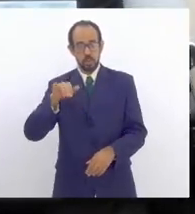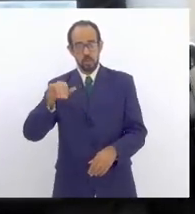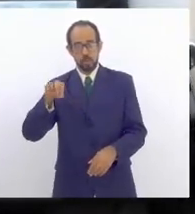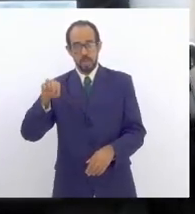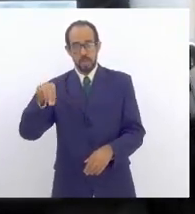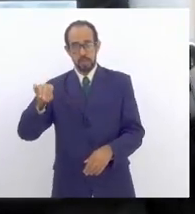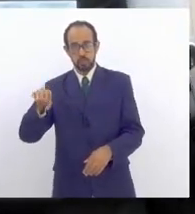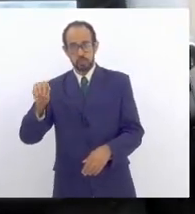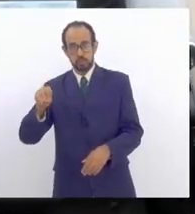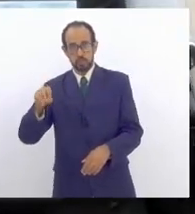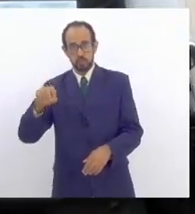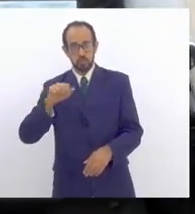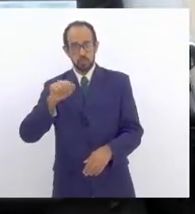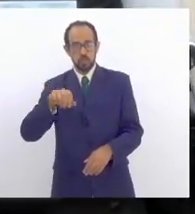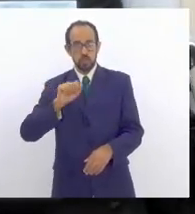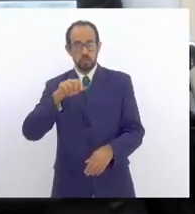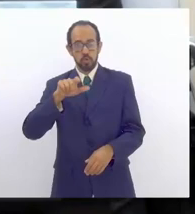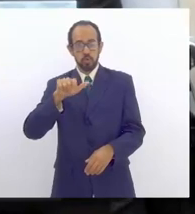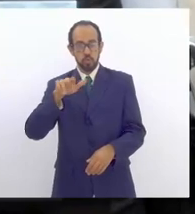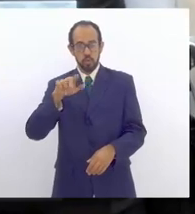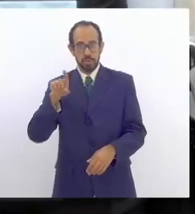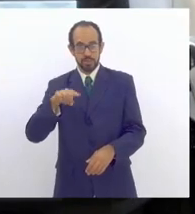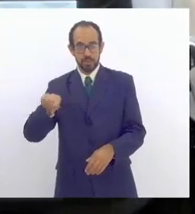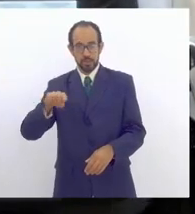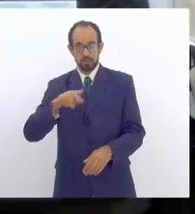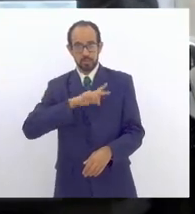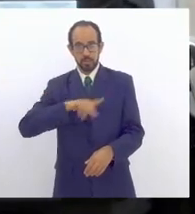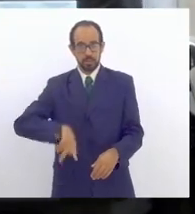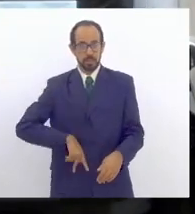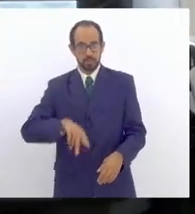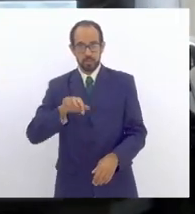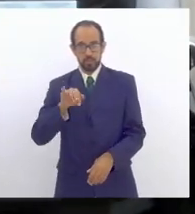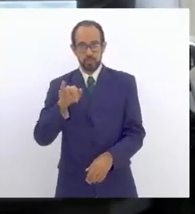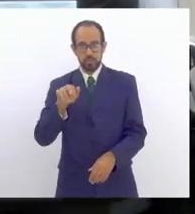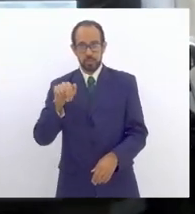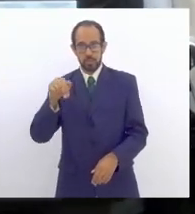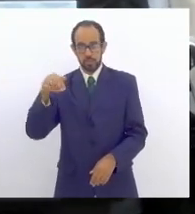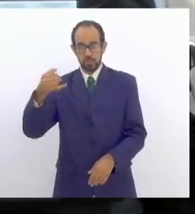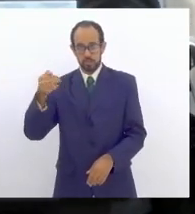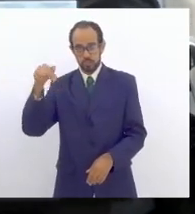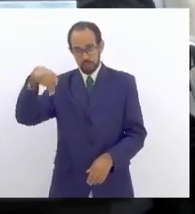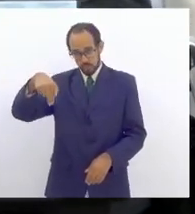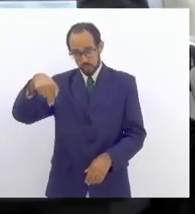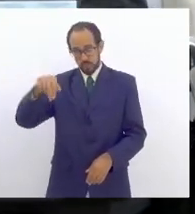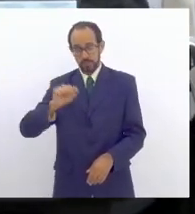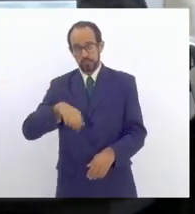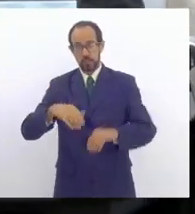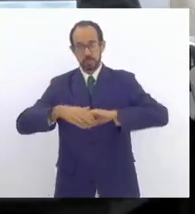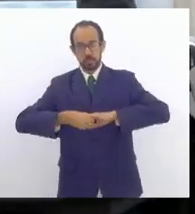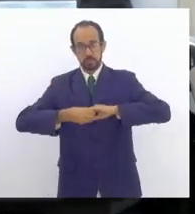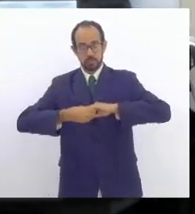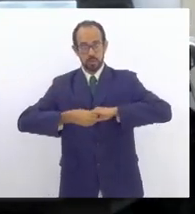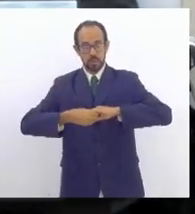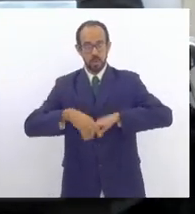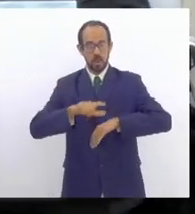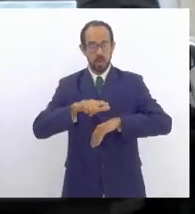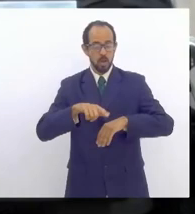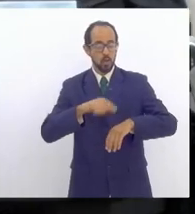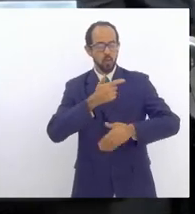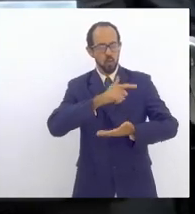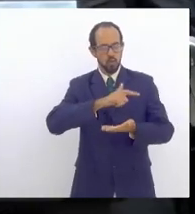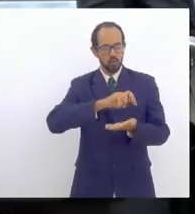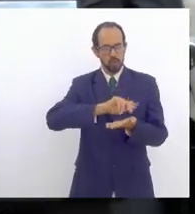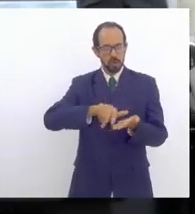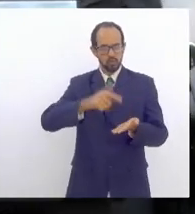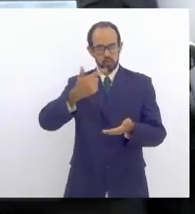presidente da Firjan em exercício, saudar o desembargador Edson Aguiar, saudar o desembargador Luiz Gonçalves, saudar o general